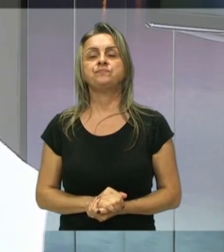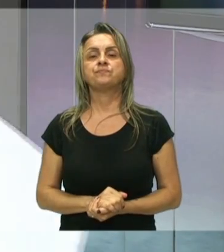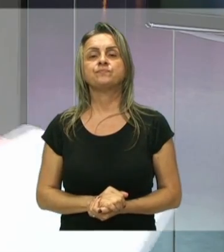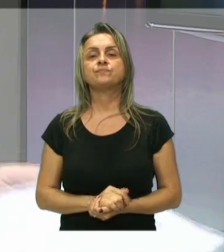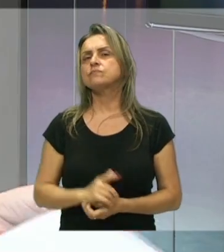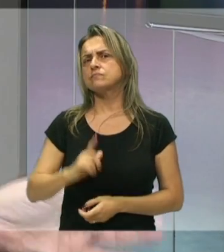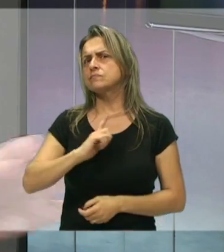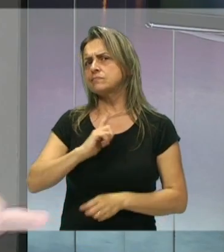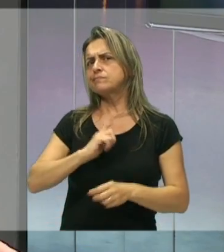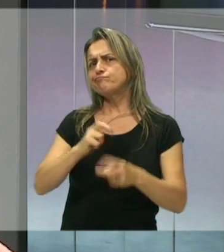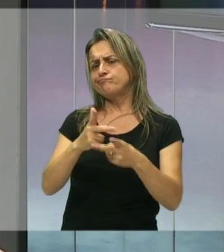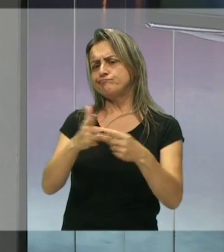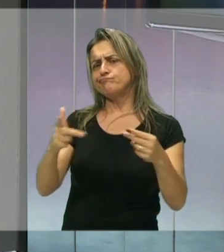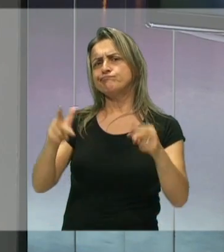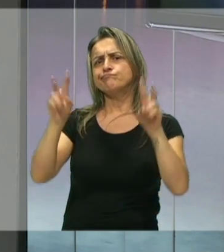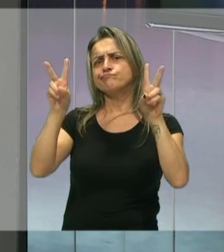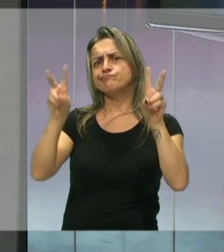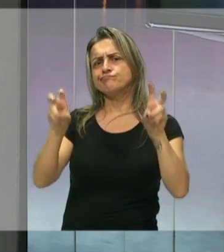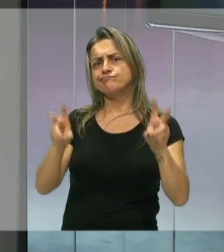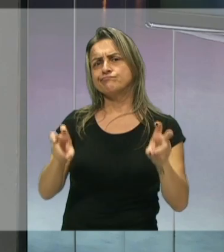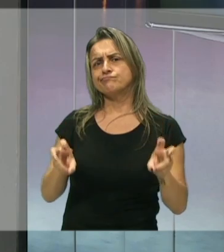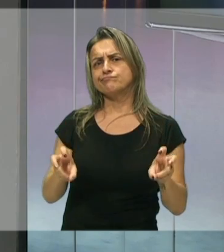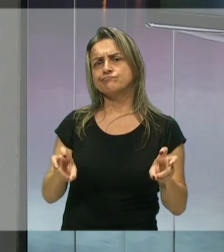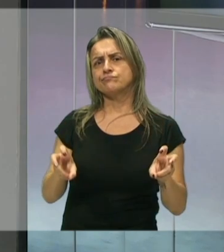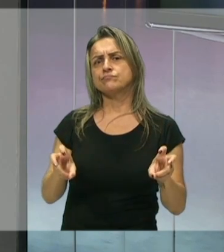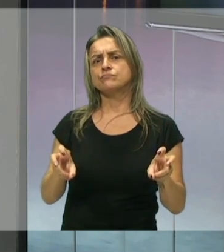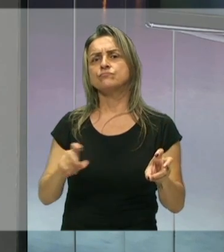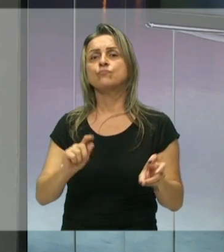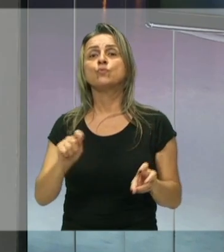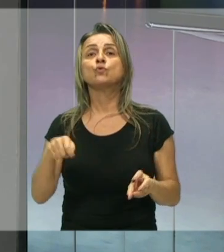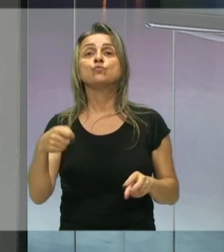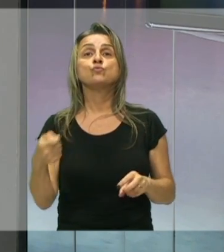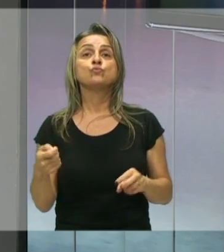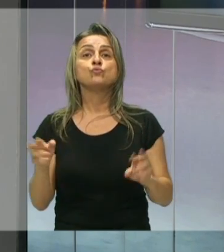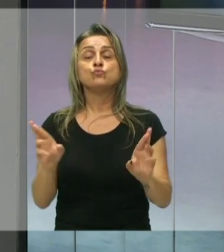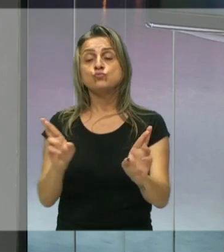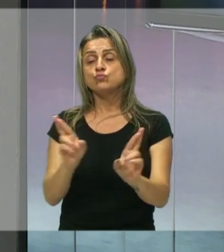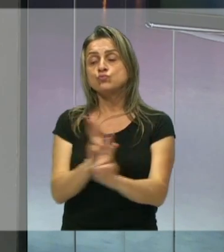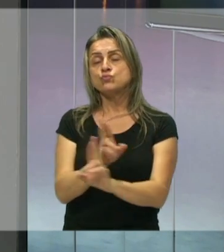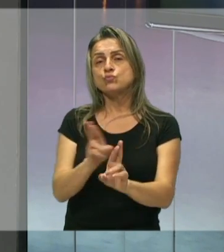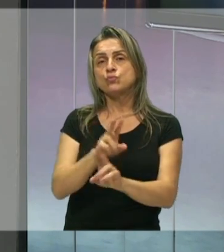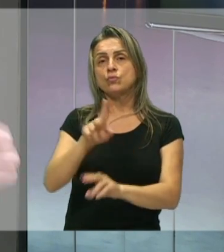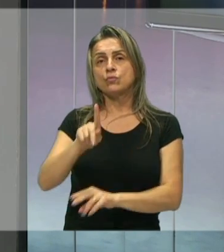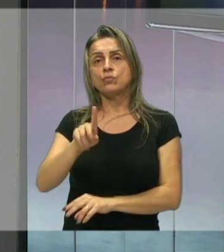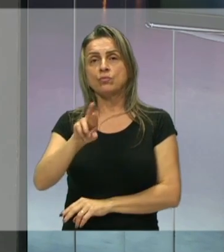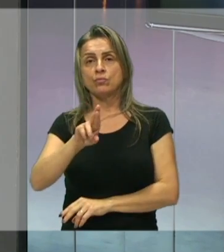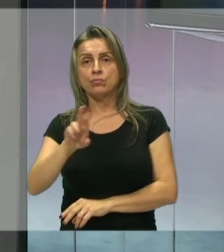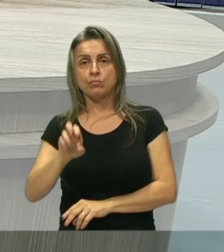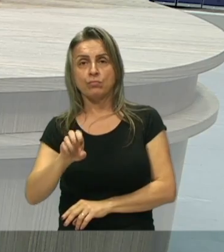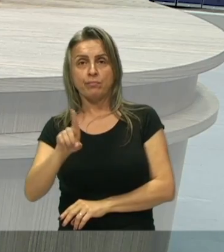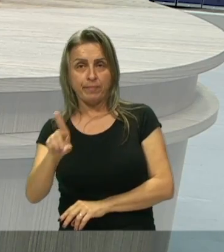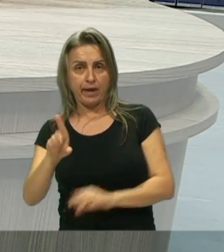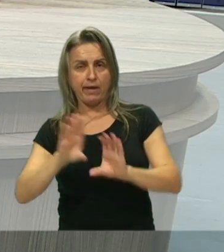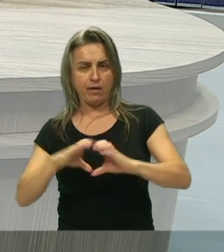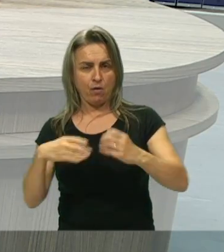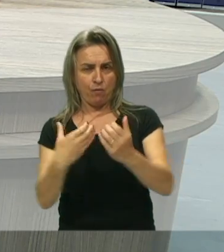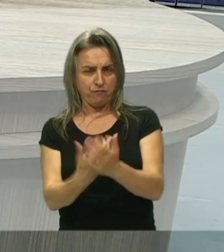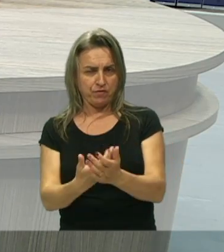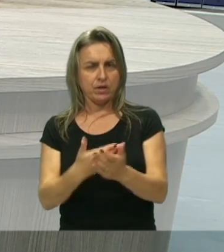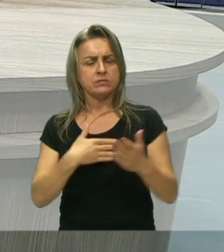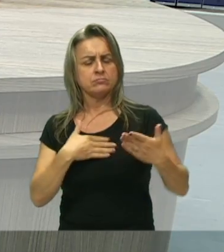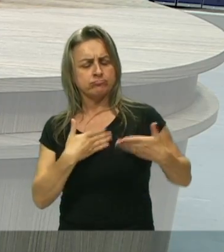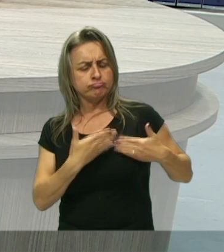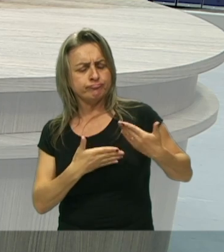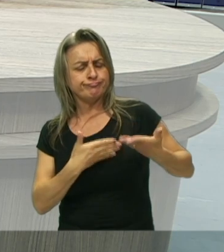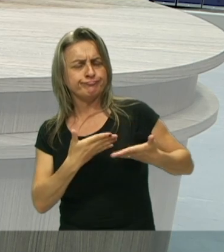né? E assim, com relação às pré-conferências, porque é todo um processo gradativo, né?